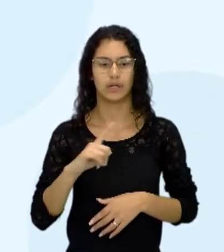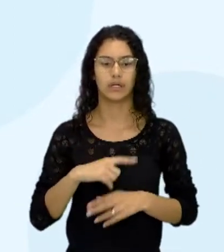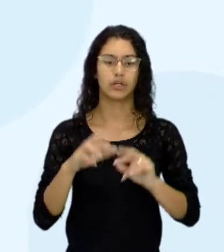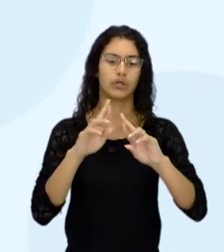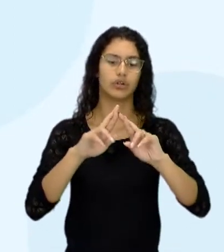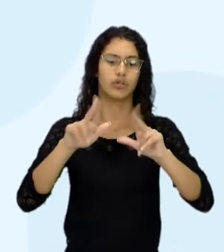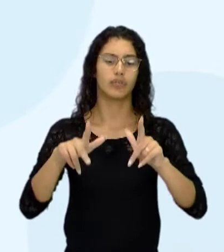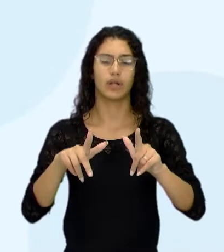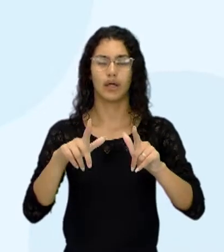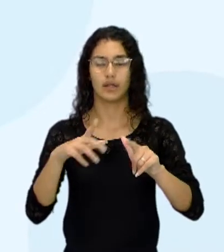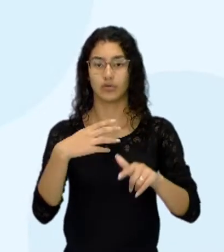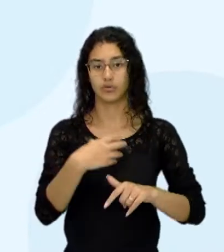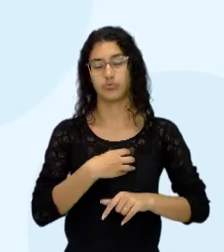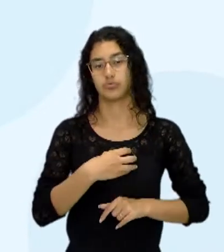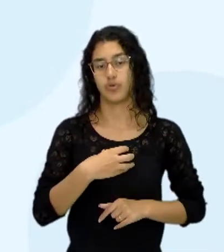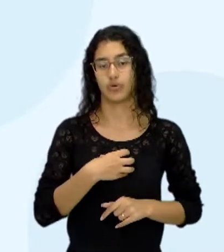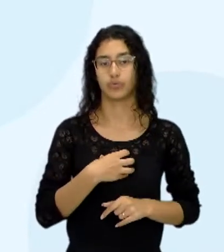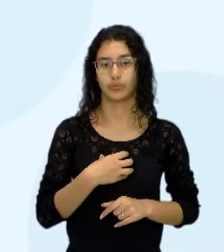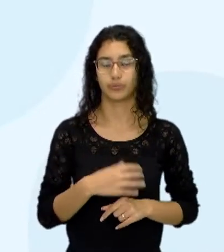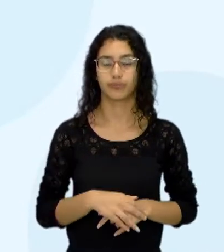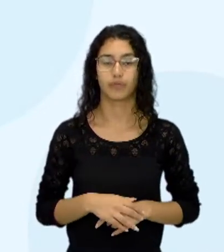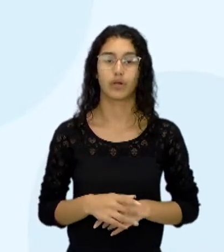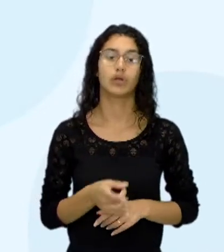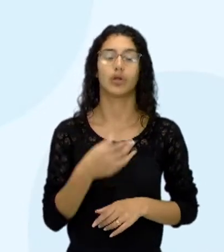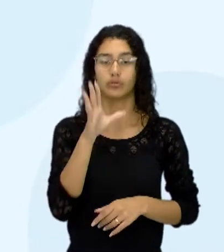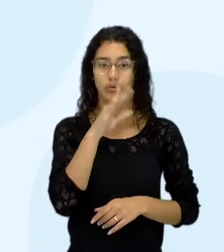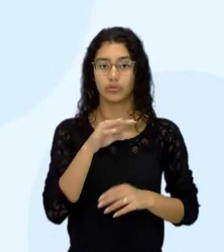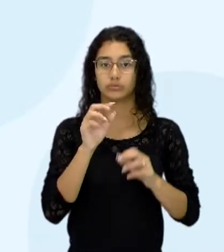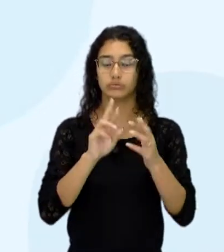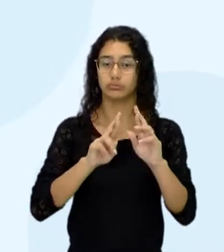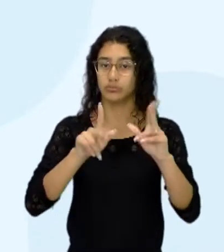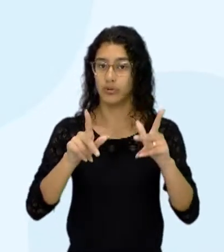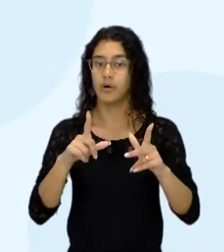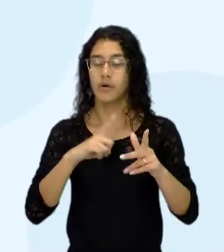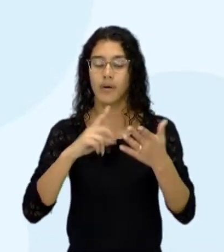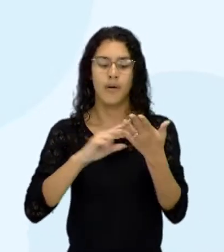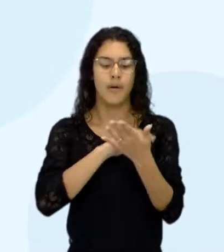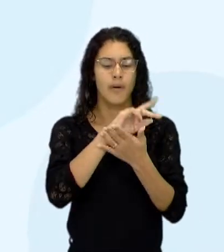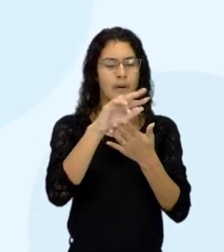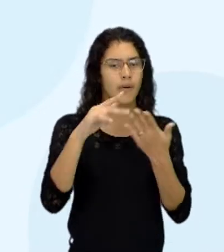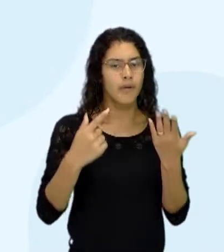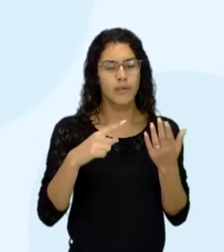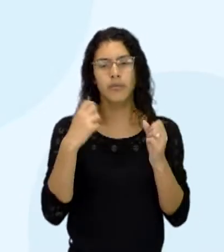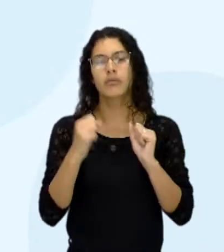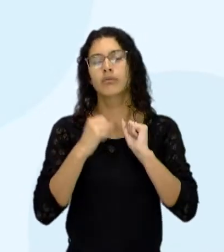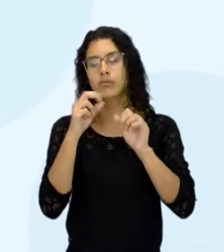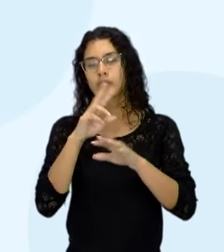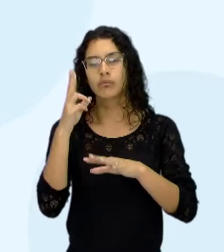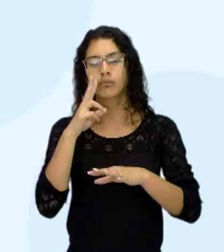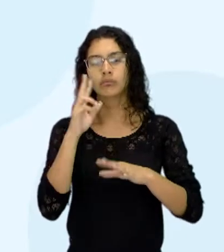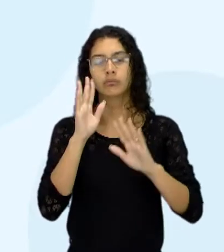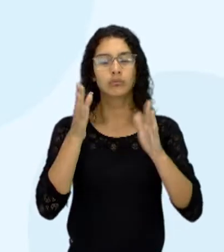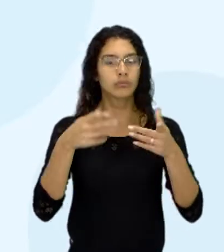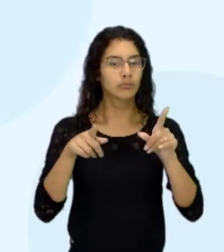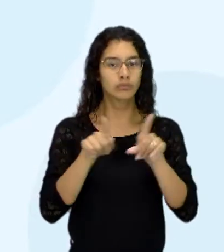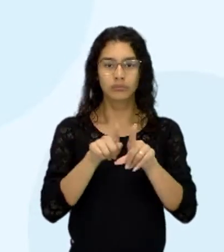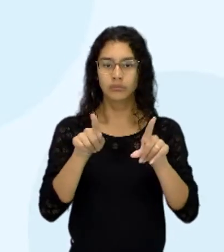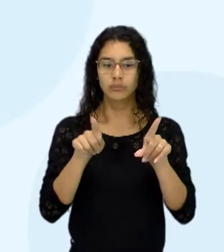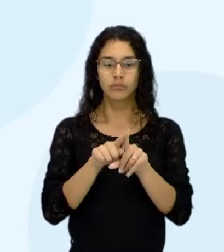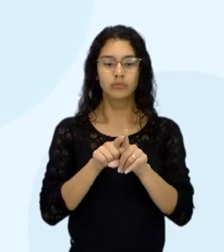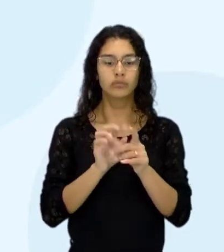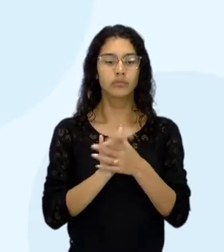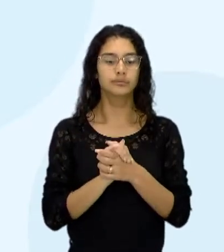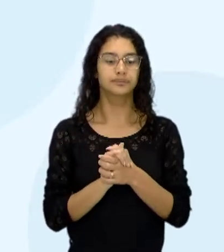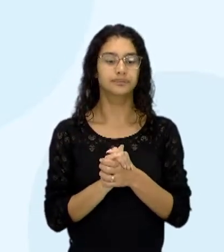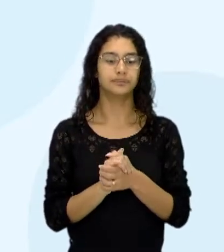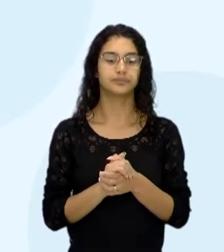Diferenças de abordagem, então a gente falou, né? A diferença de abordagem, ela tem vários sentidos, a gente pode retomar aqui hoje. Mídias